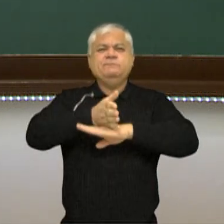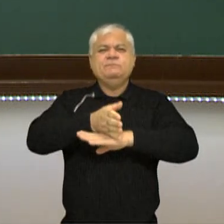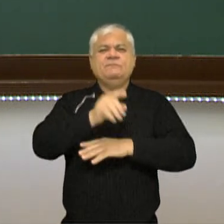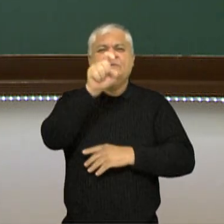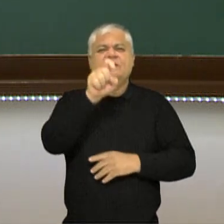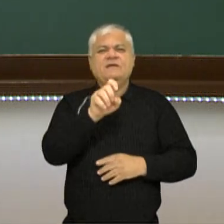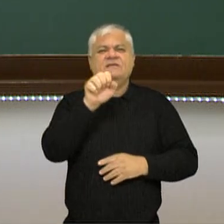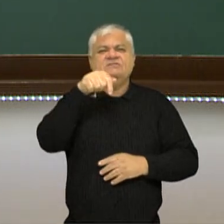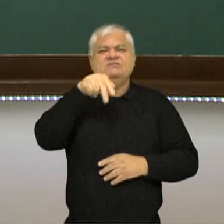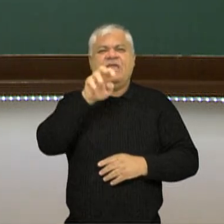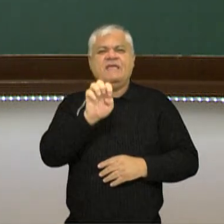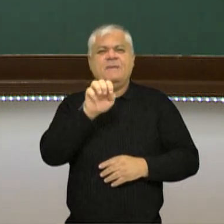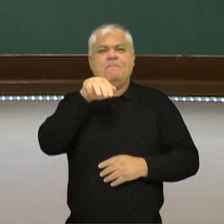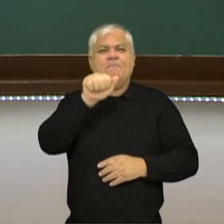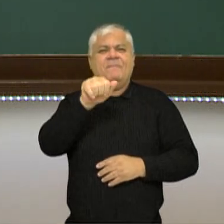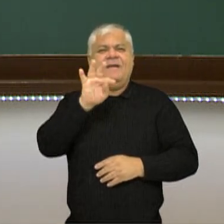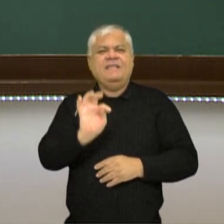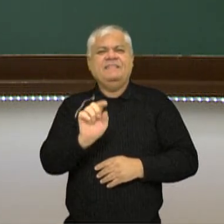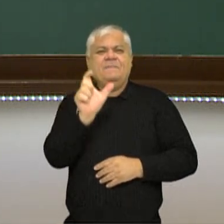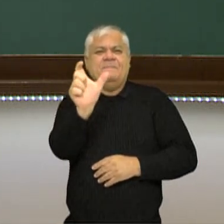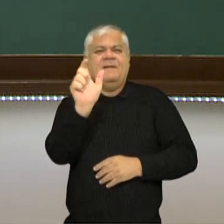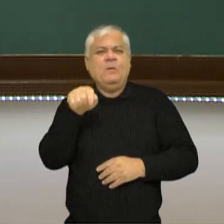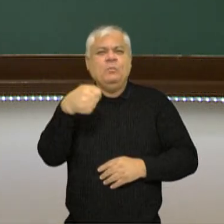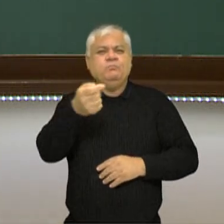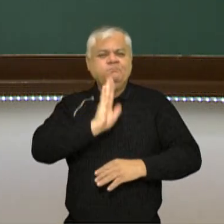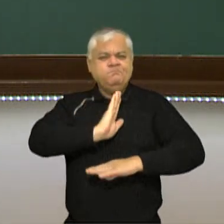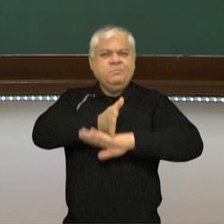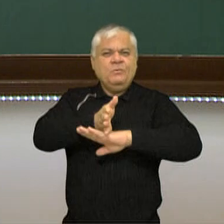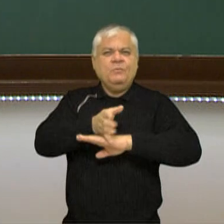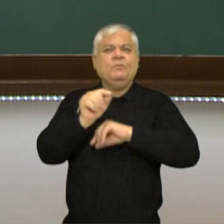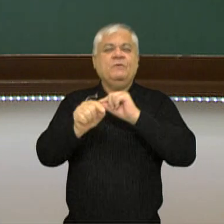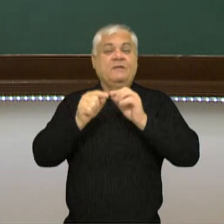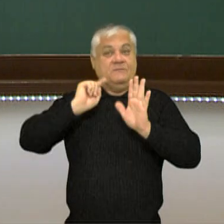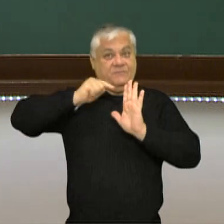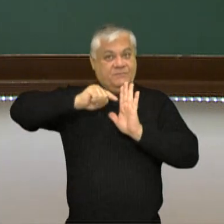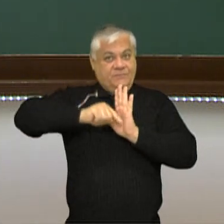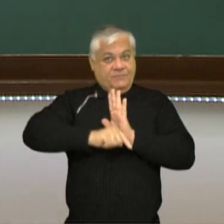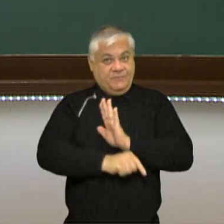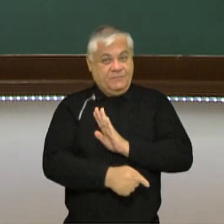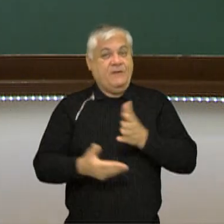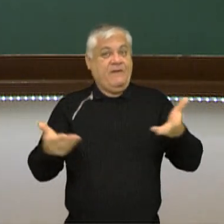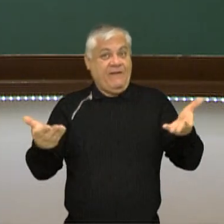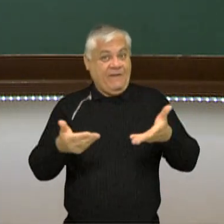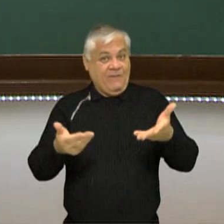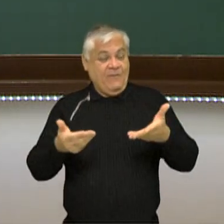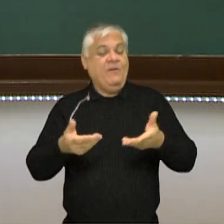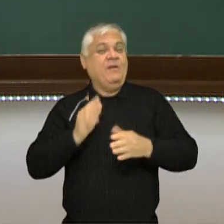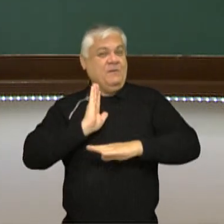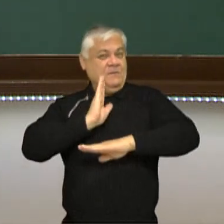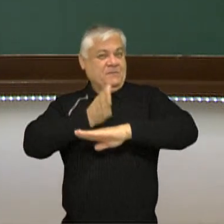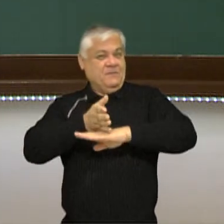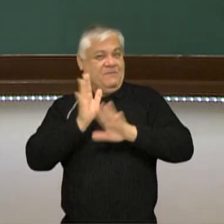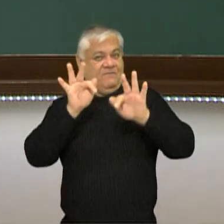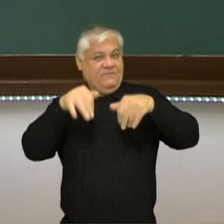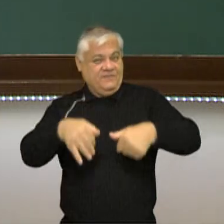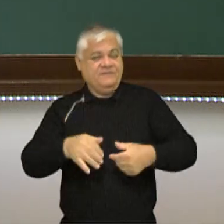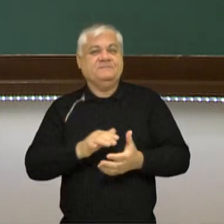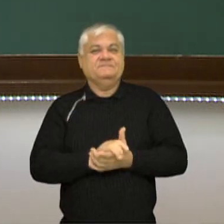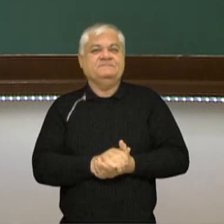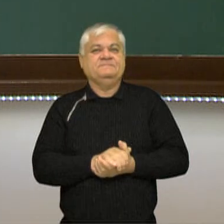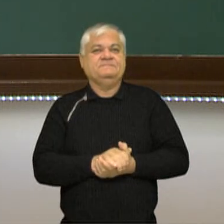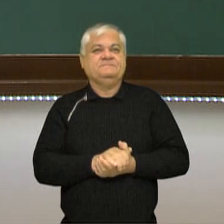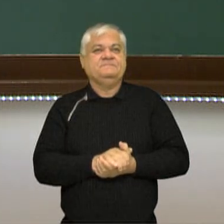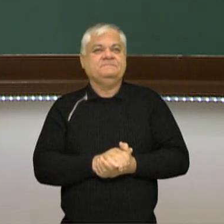vamos nos aprofundar um pouquinho mais nesse assunto sobre o xeque-mate, sobre a finalização da